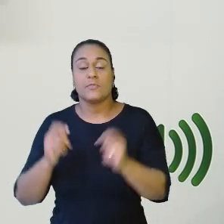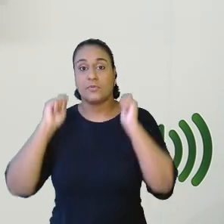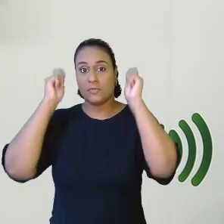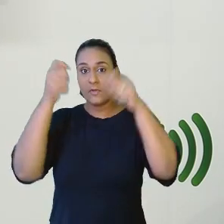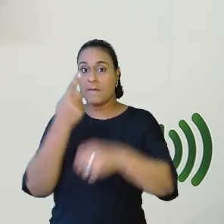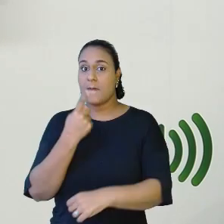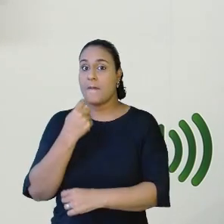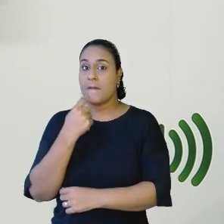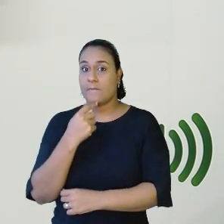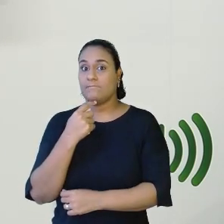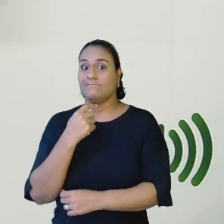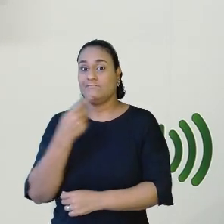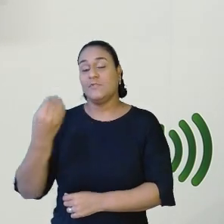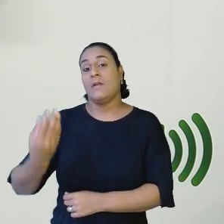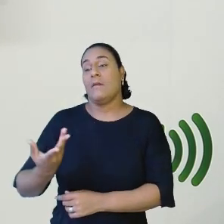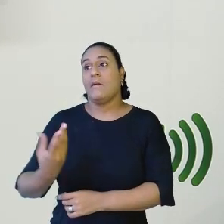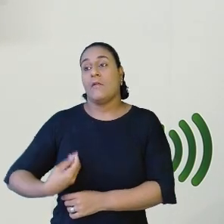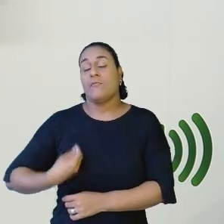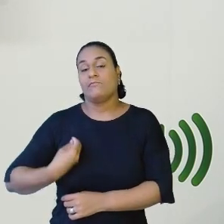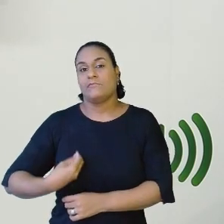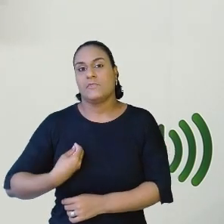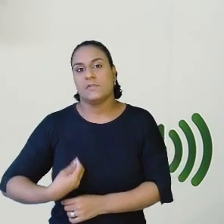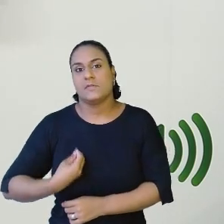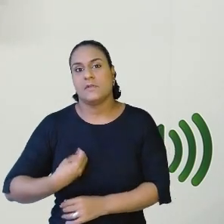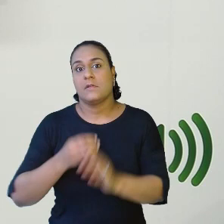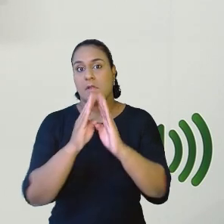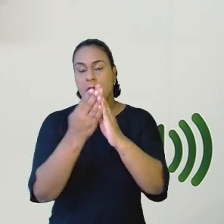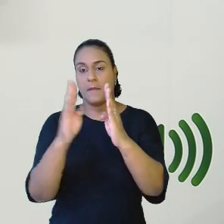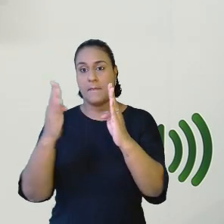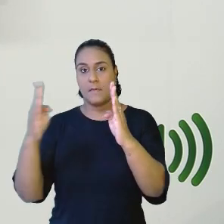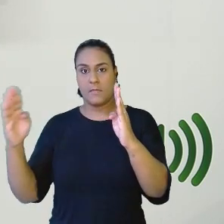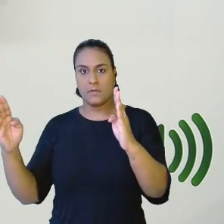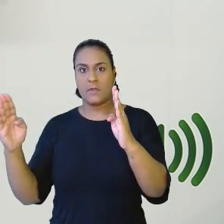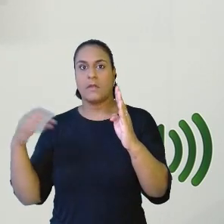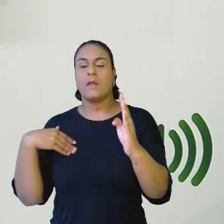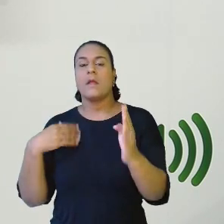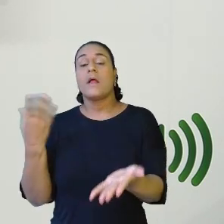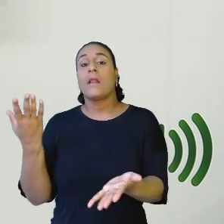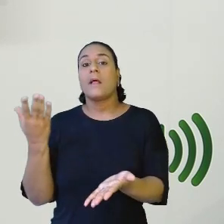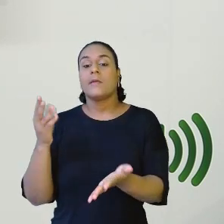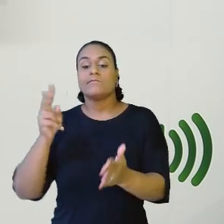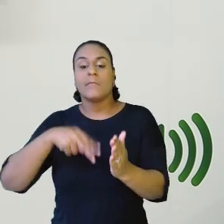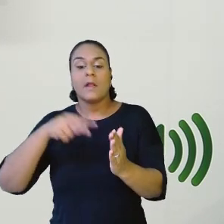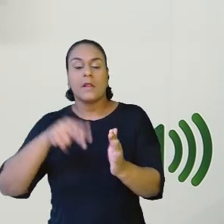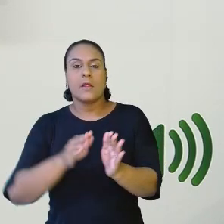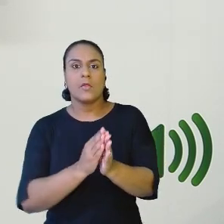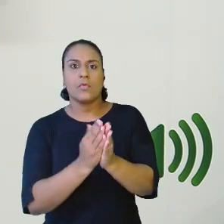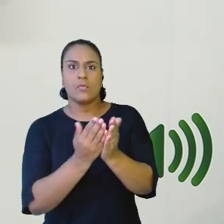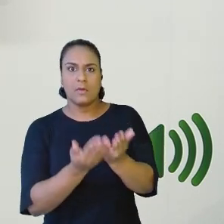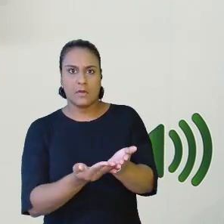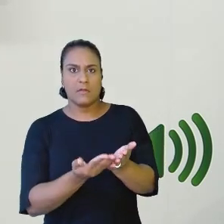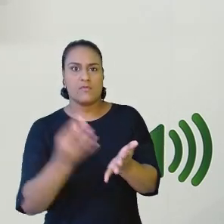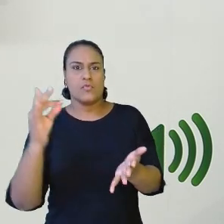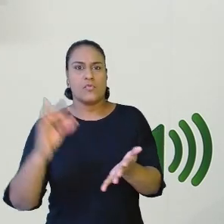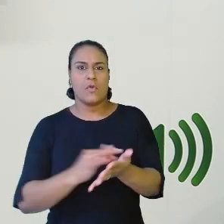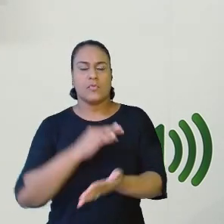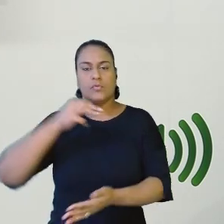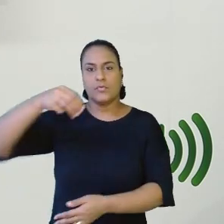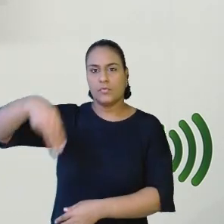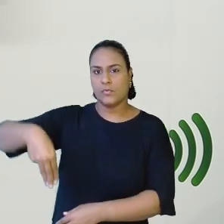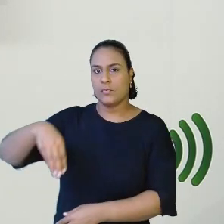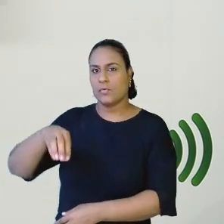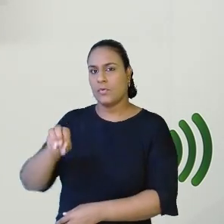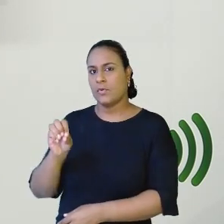Vermelho estava na biblioteca e começou a ler um livro de um autor chamado Monteiro Lobato. Vocês já sabem, ou já ouviram falar,